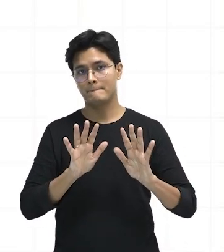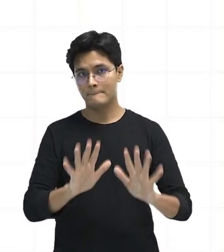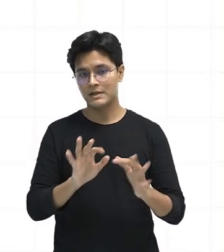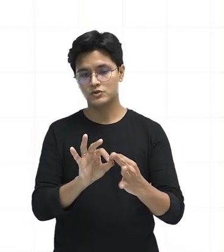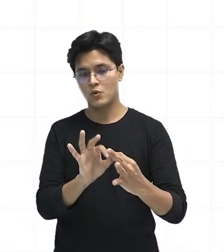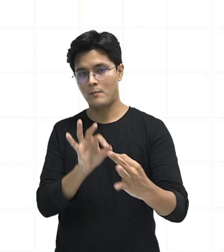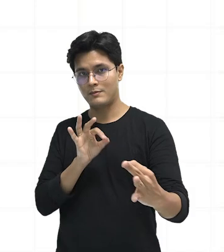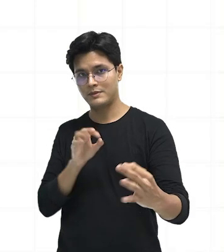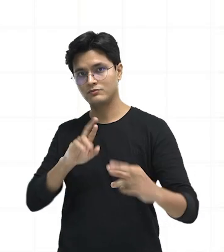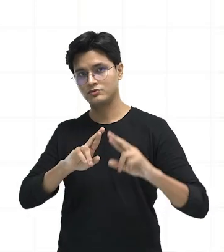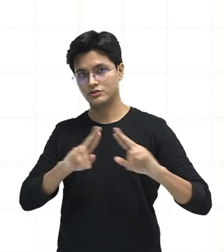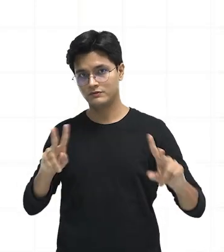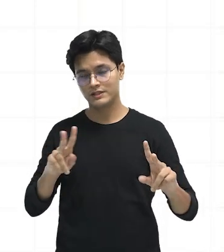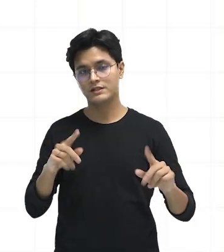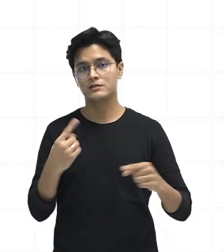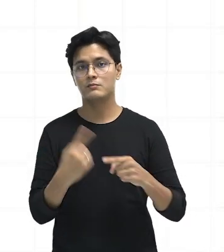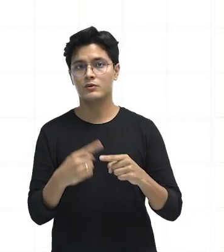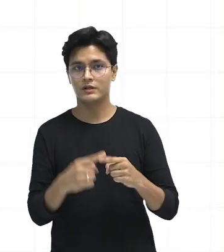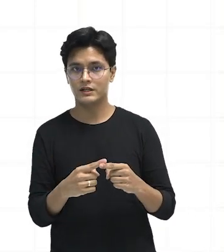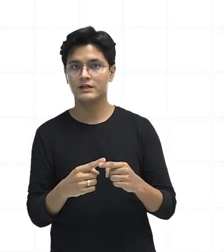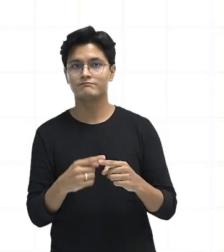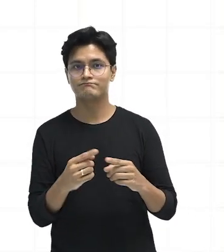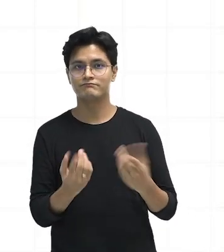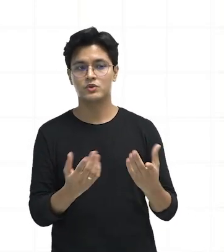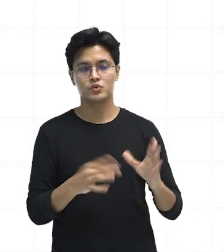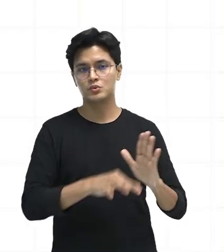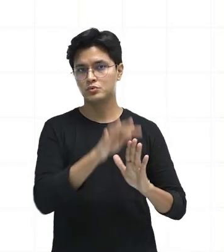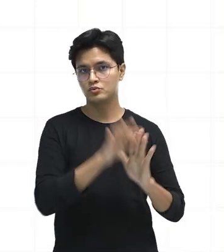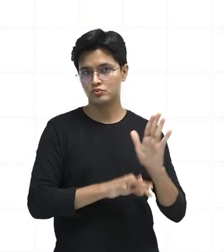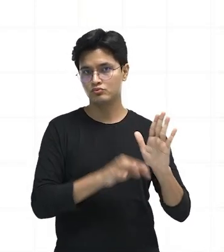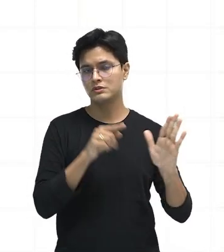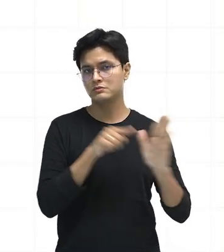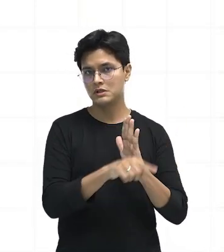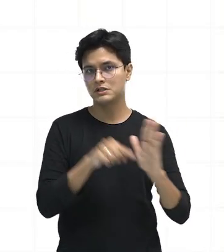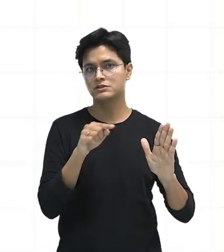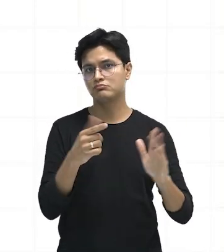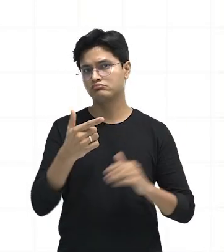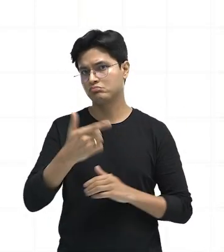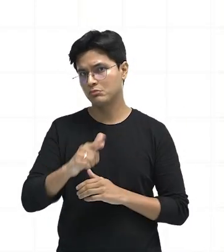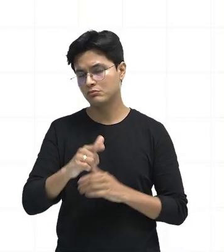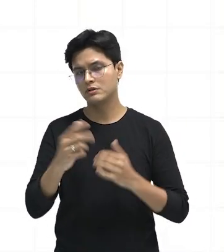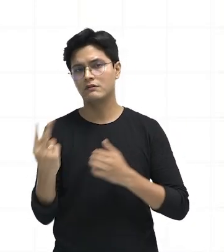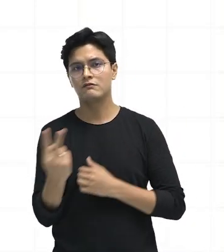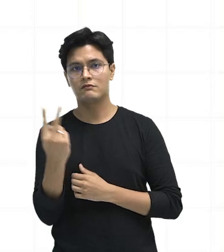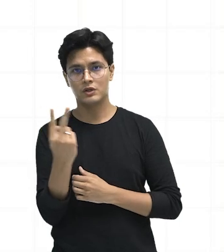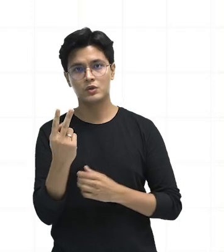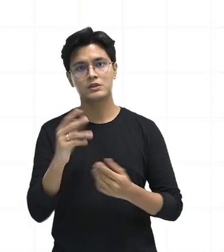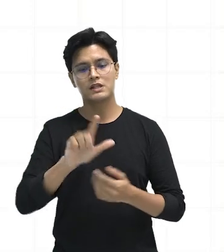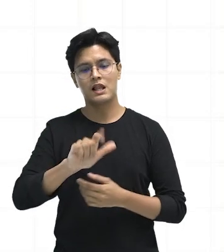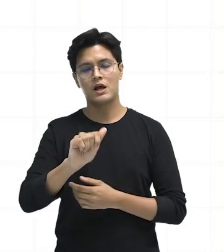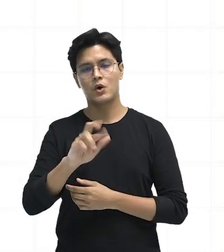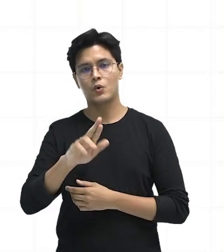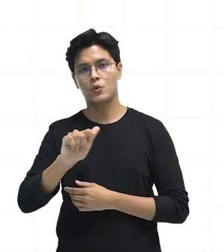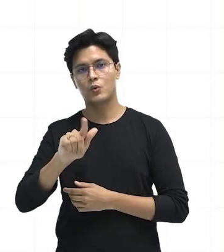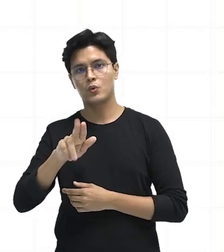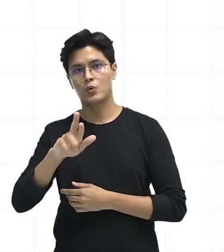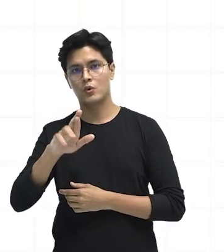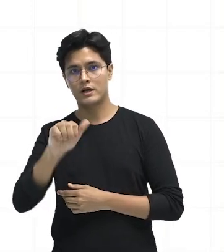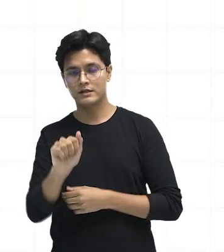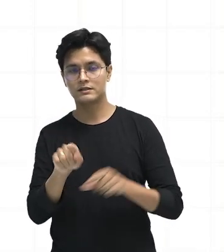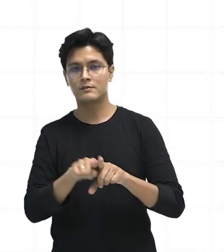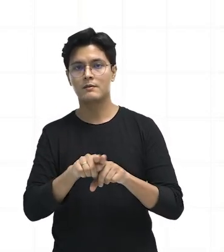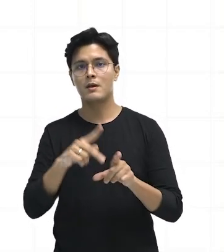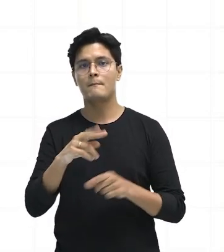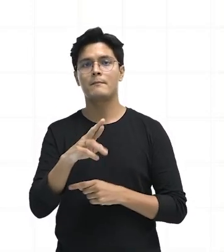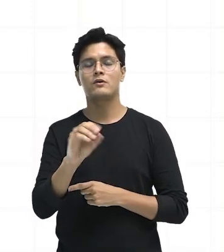a gente não tem aí valores na questão, no texto dela, tá? Nem para largura e nem profundidade. Aí tu pode perguntar o